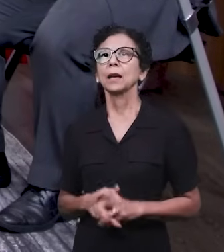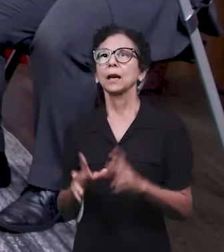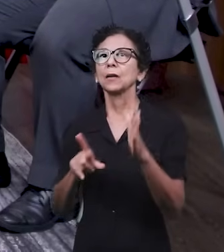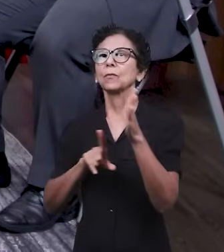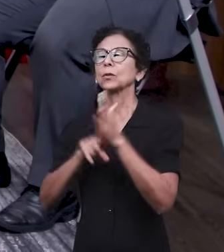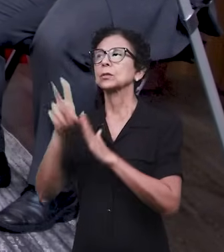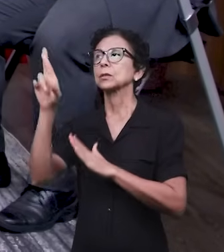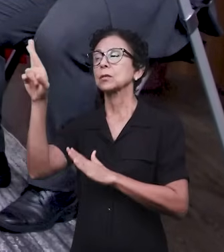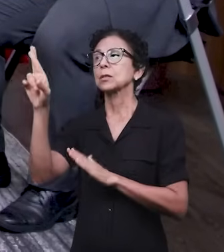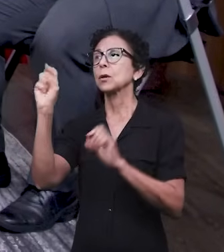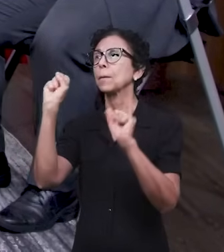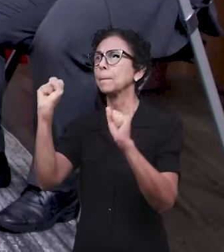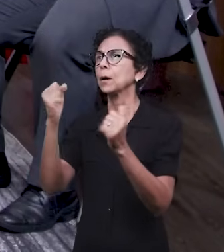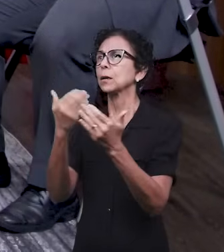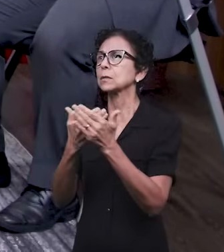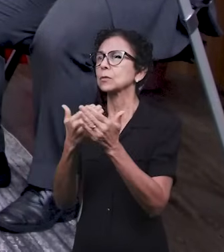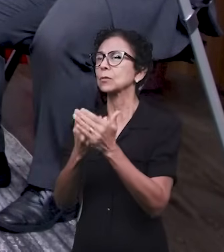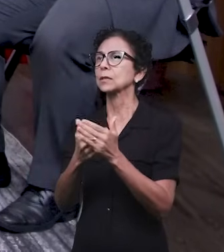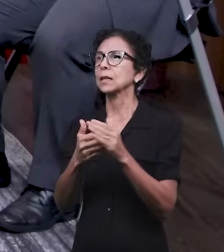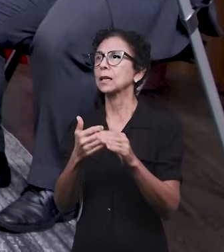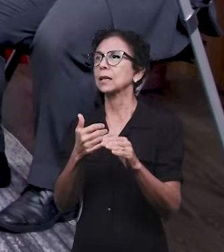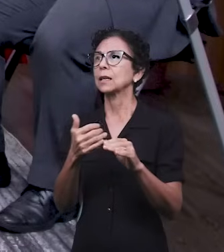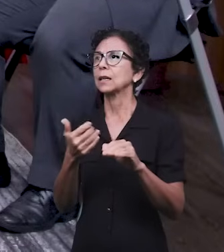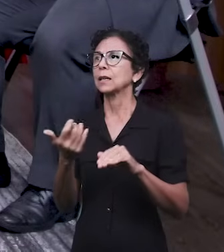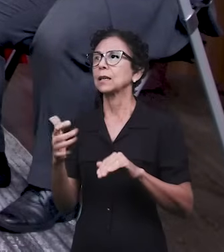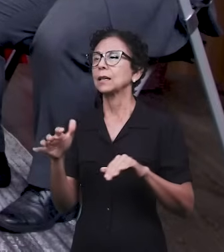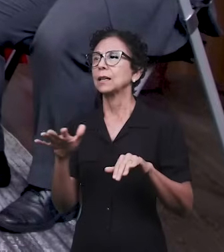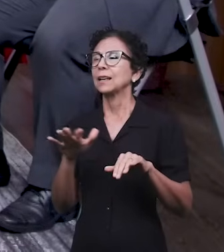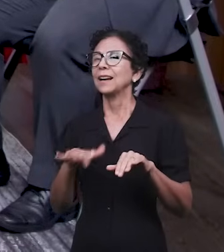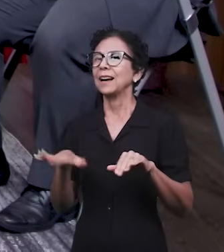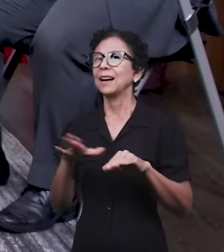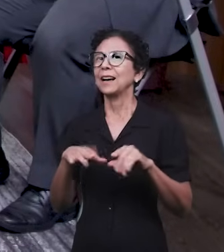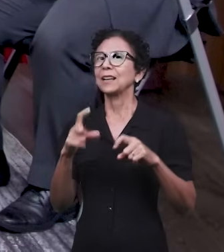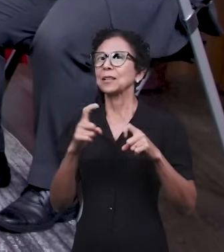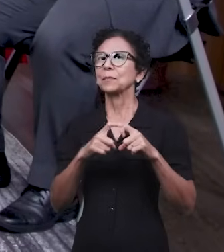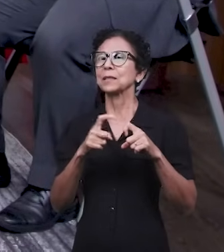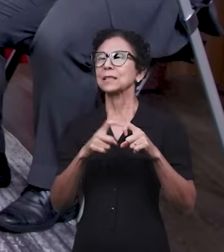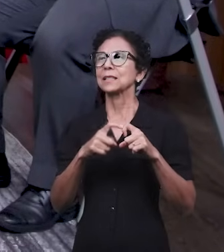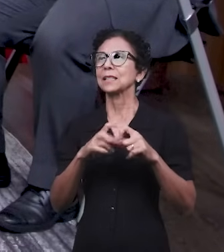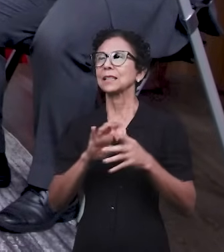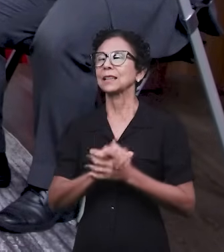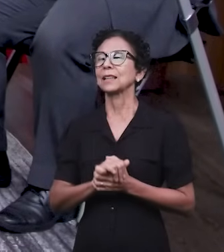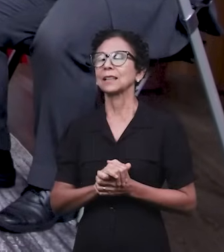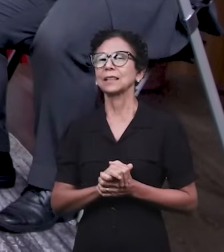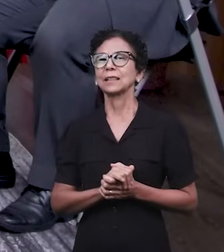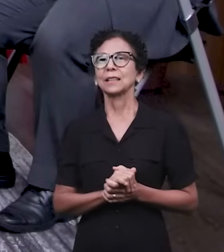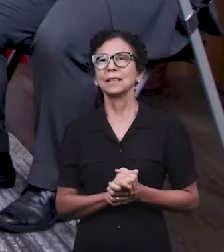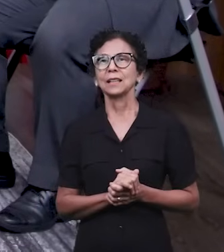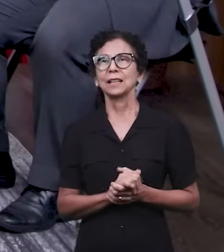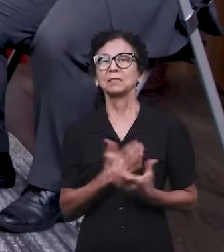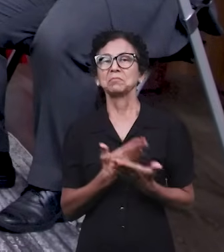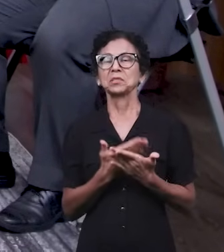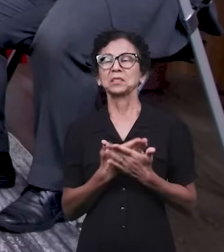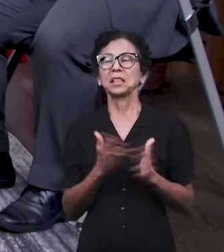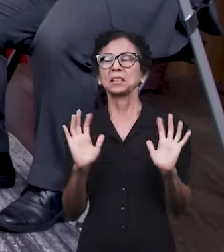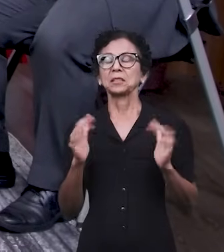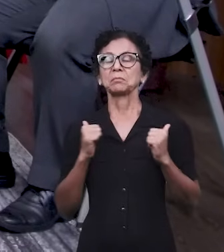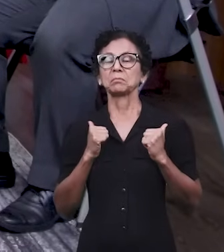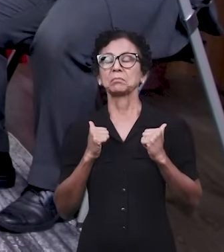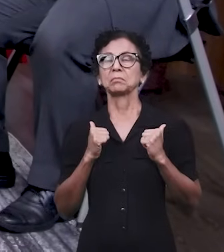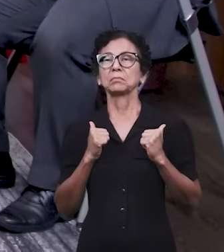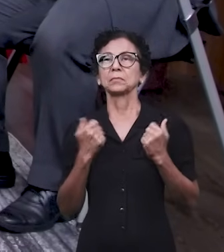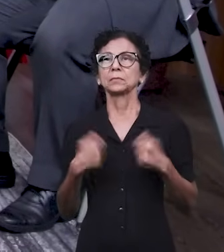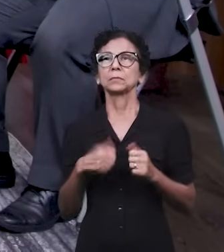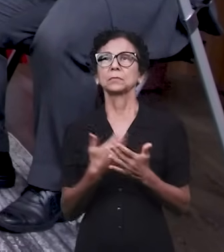é ficar amém, descansado. mas agora eu vou descansar no Senhor e não vou estudar. Não existe isso. Então o jovem precisa fazer a parte dele. Tem que estudar, né? Acho que